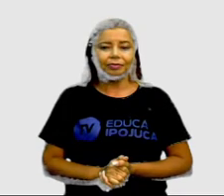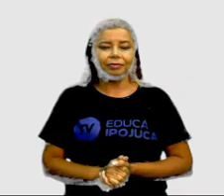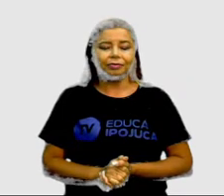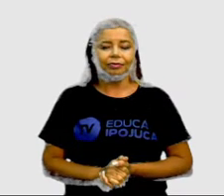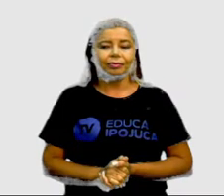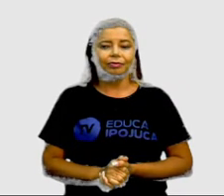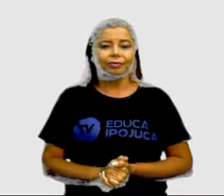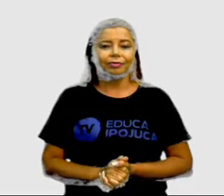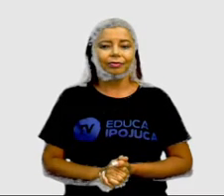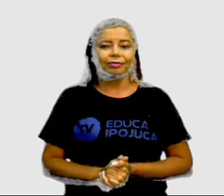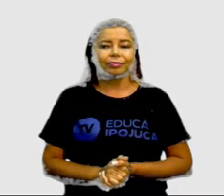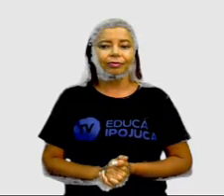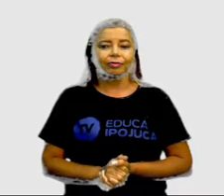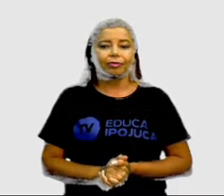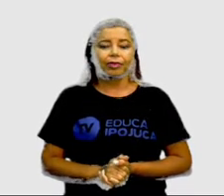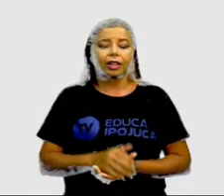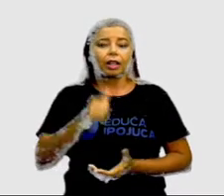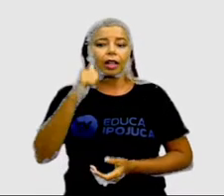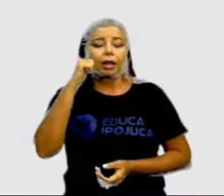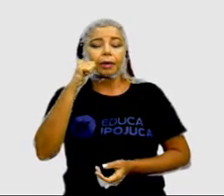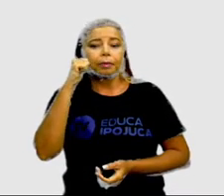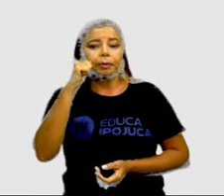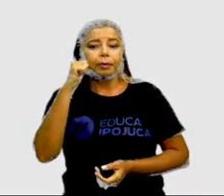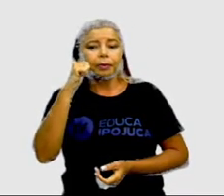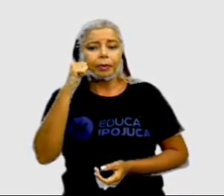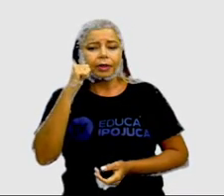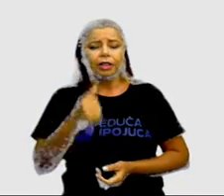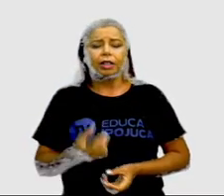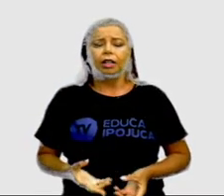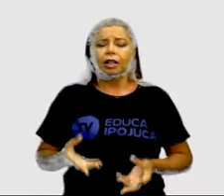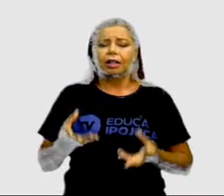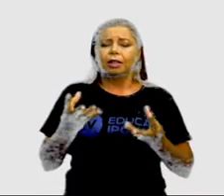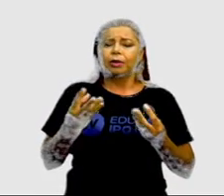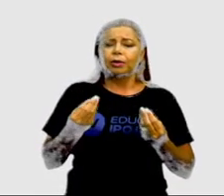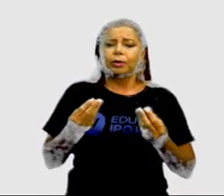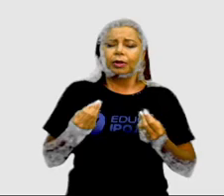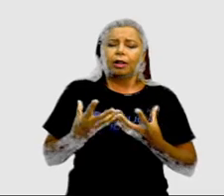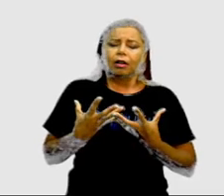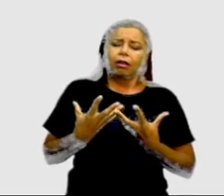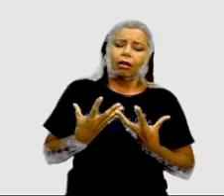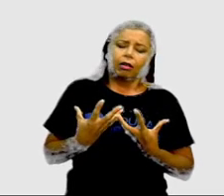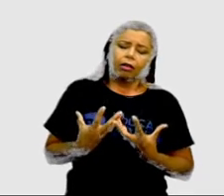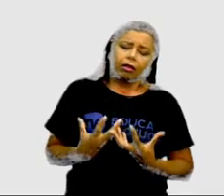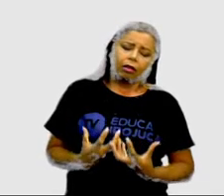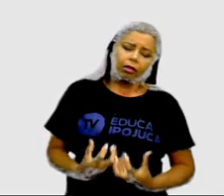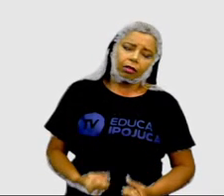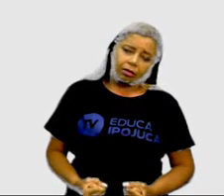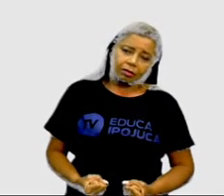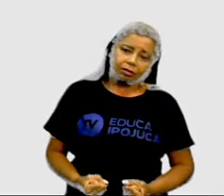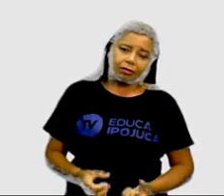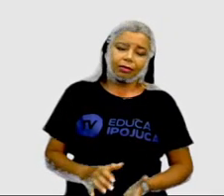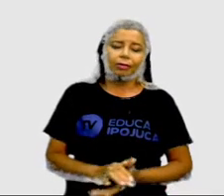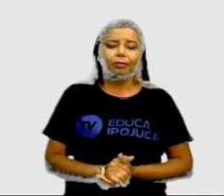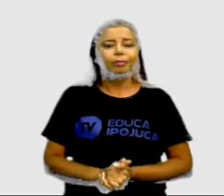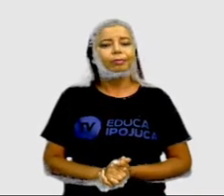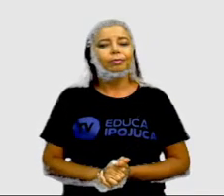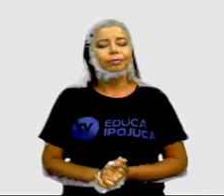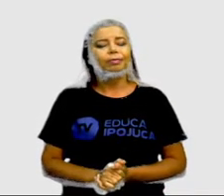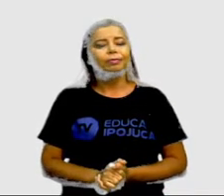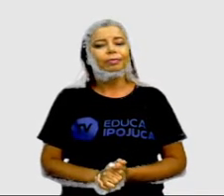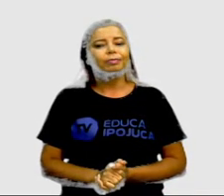today. Ou seja, a Louise está muito exausta hoje, muito cansada hoje.